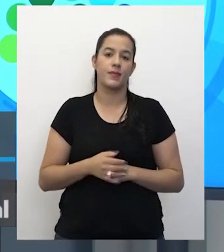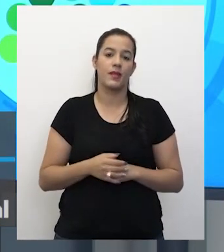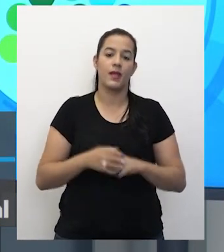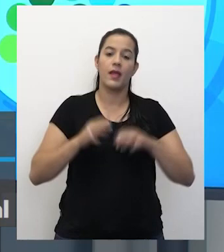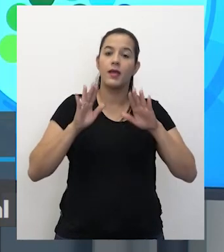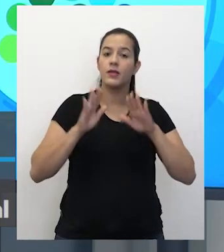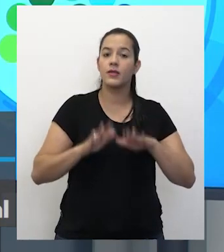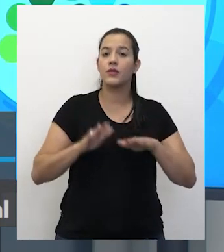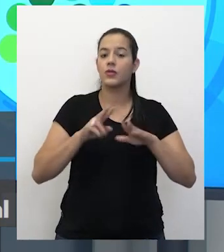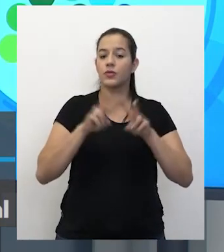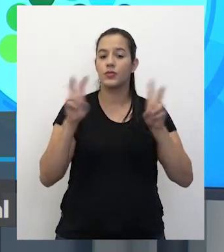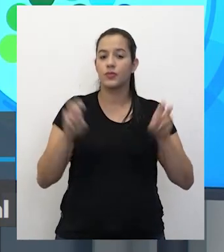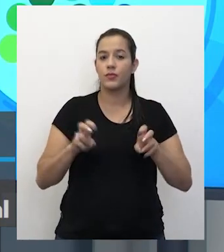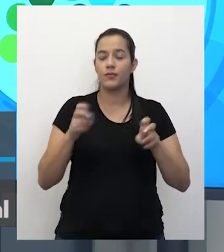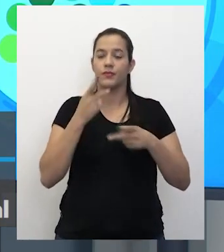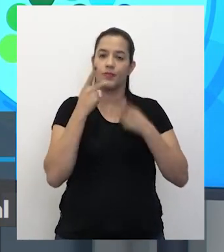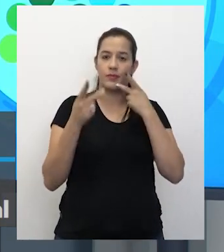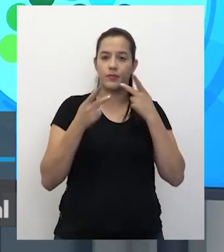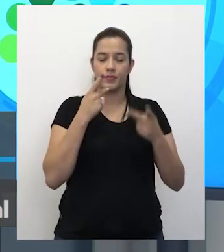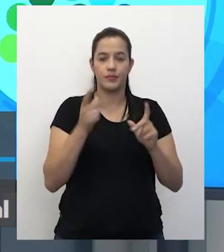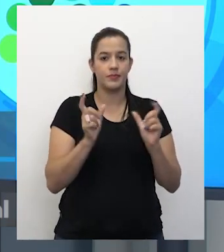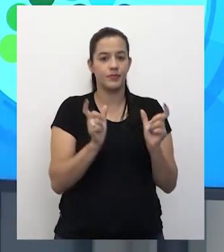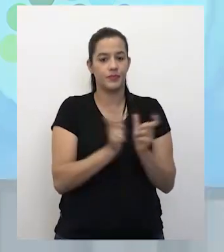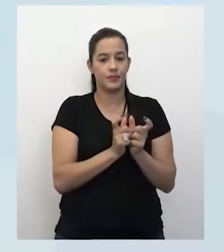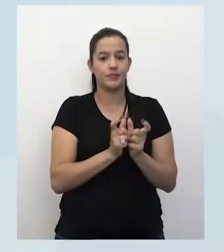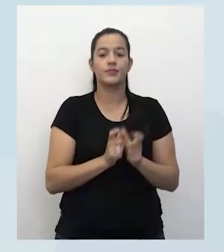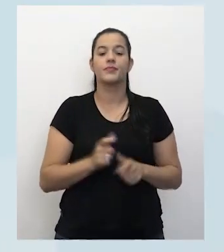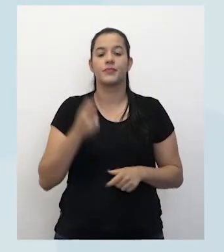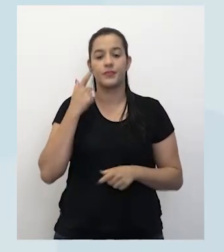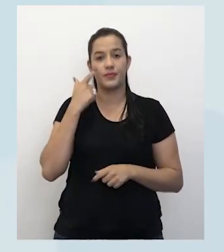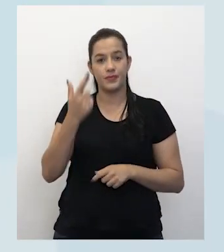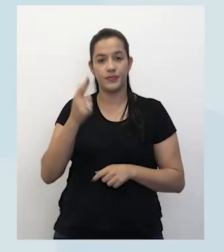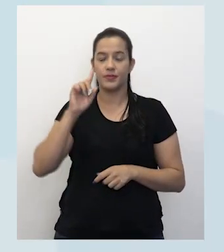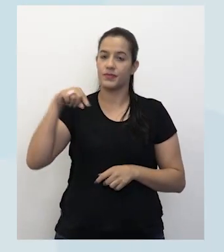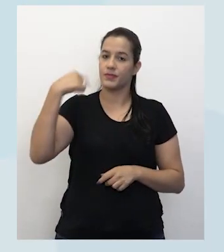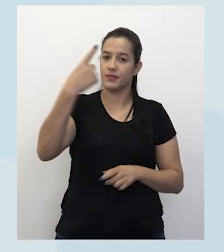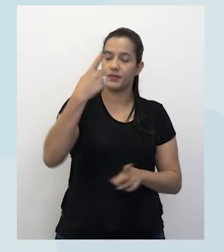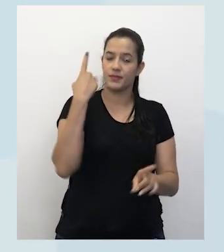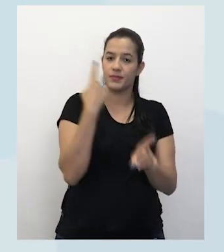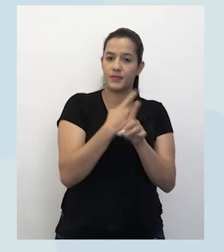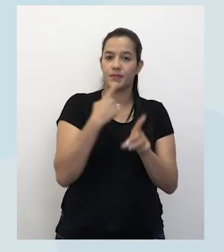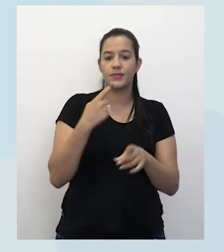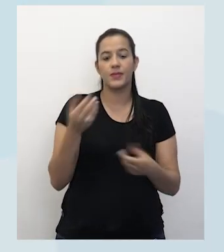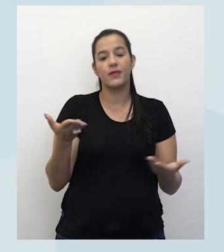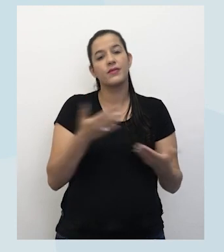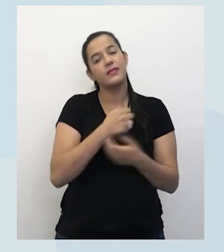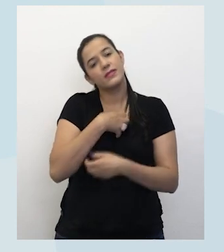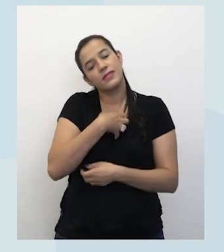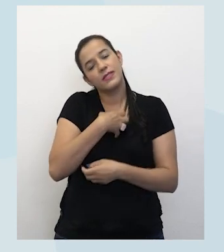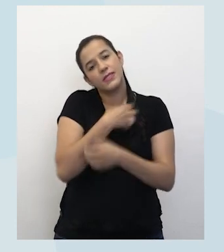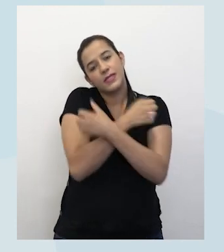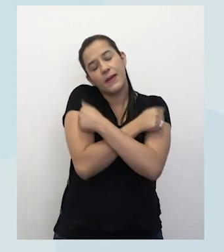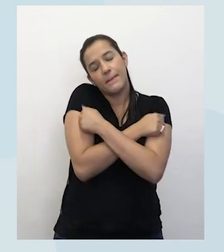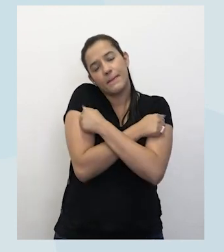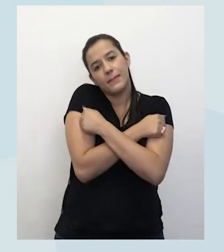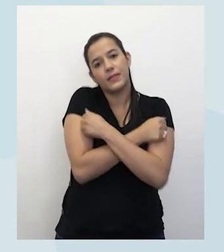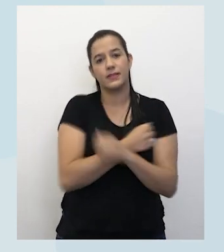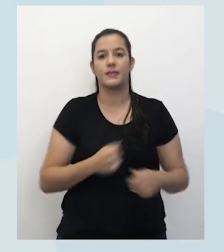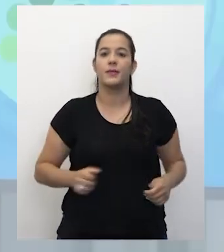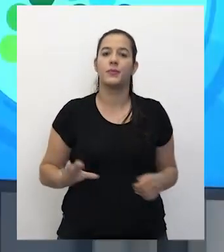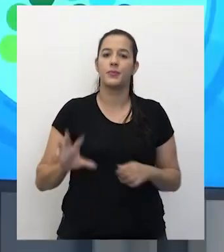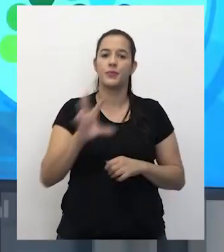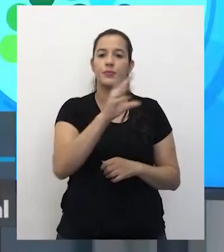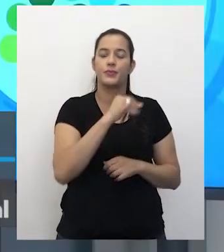falar sobre as rubricas. A gente se encontra, então, na próxima aula. Sintam-se abraçados